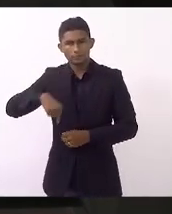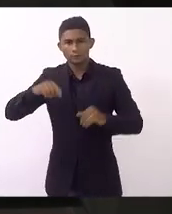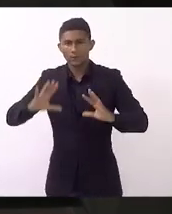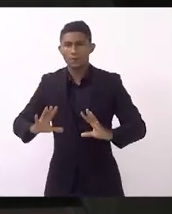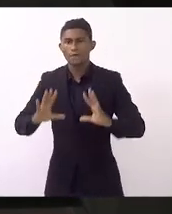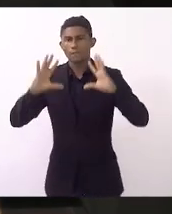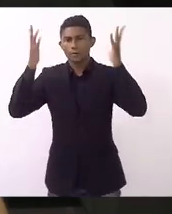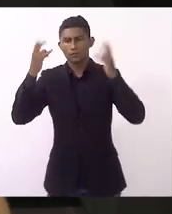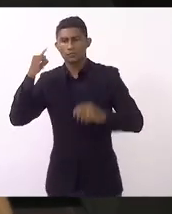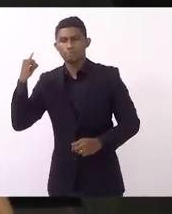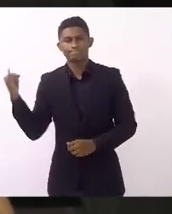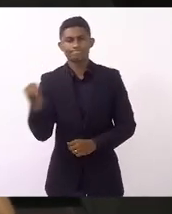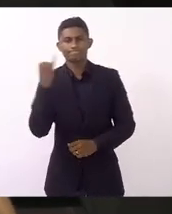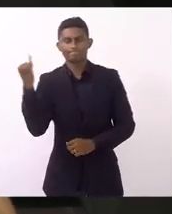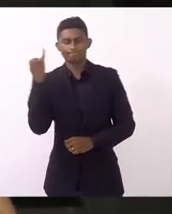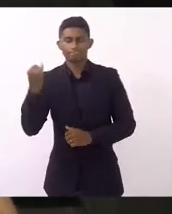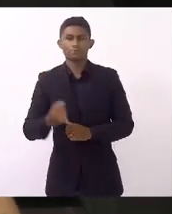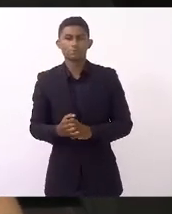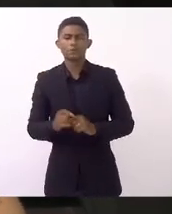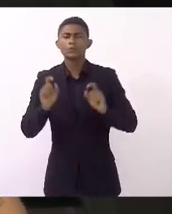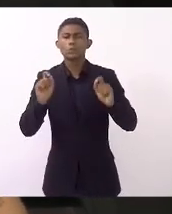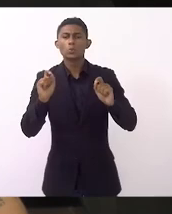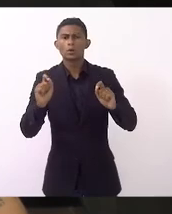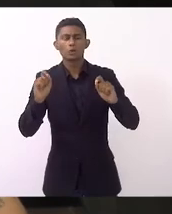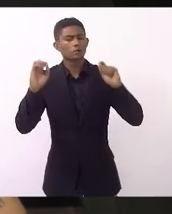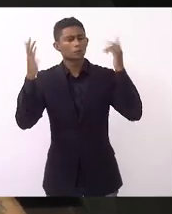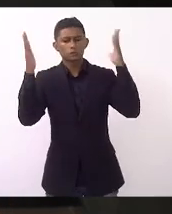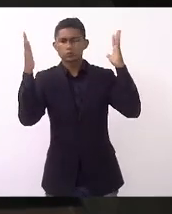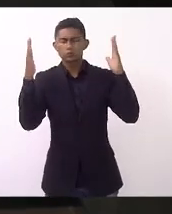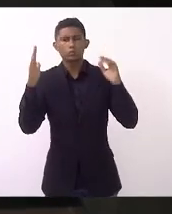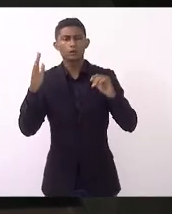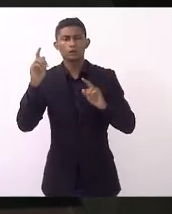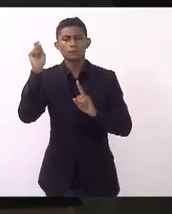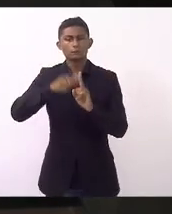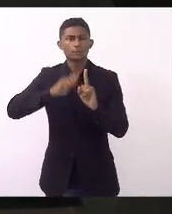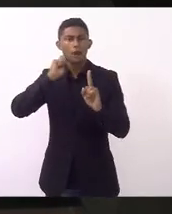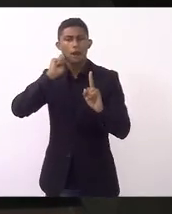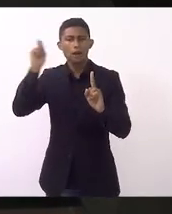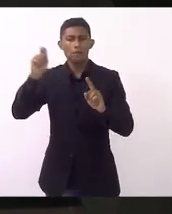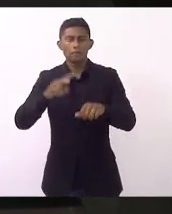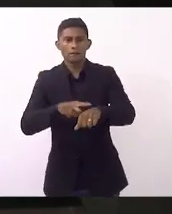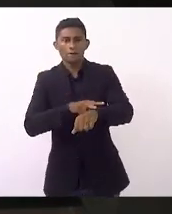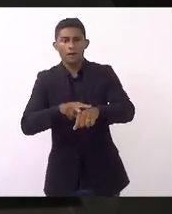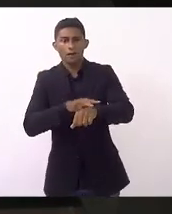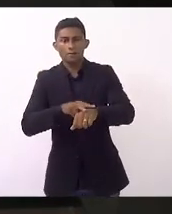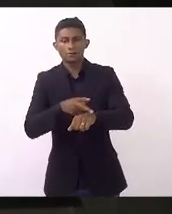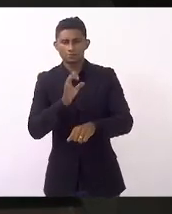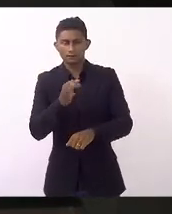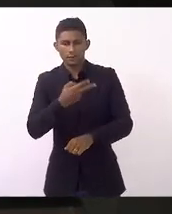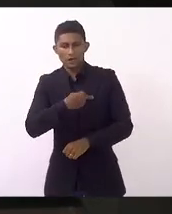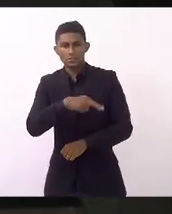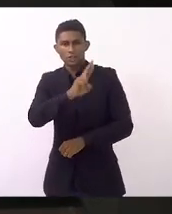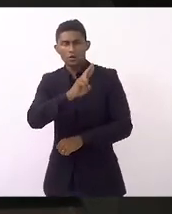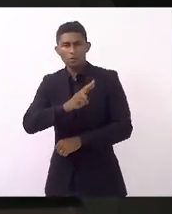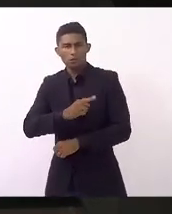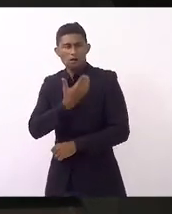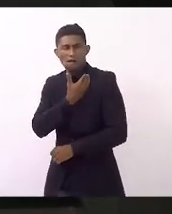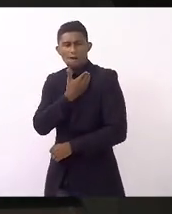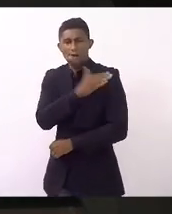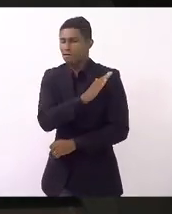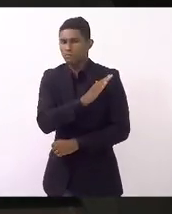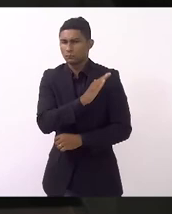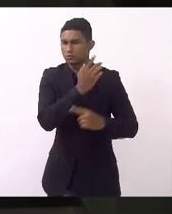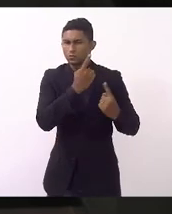importante, que marca as celebrações do Abril Verde contra a intolerância religiosa. Sou